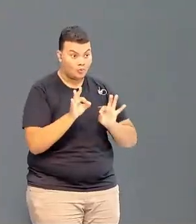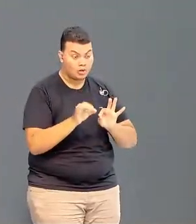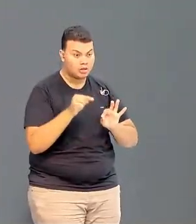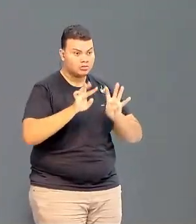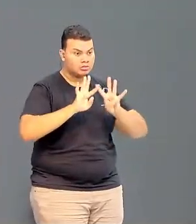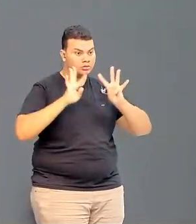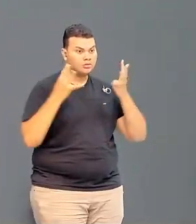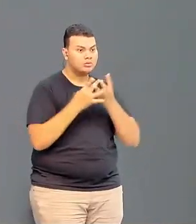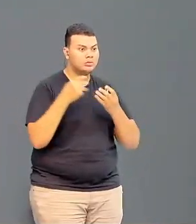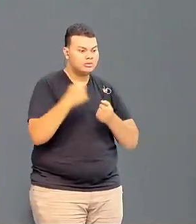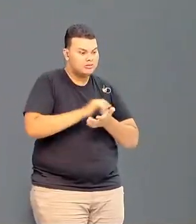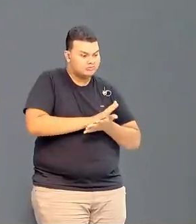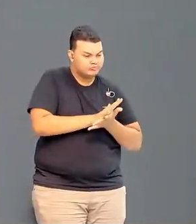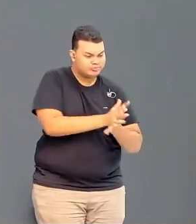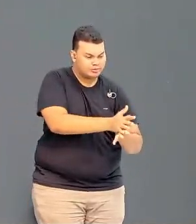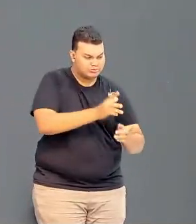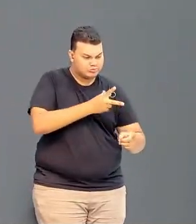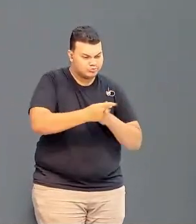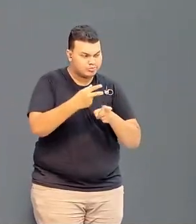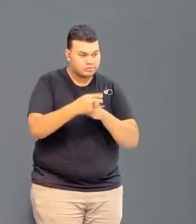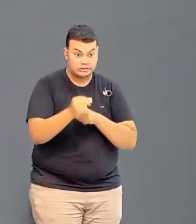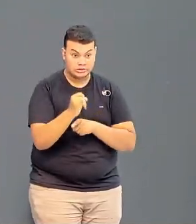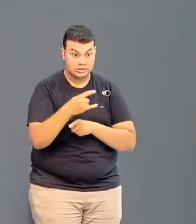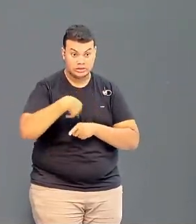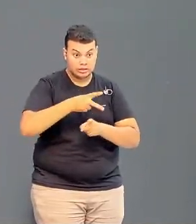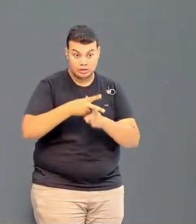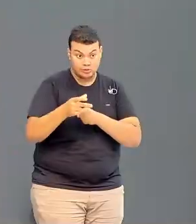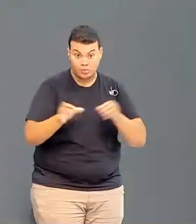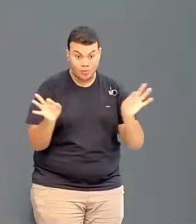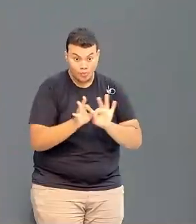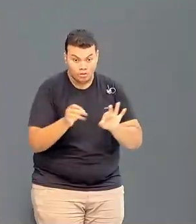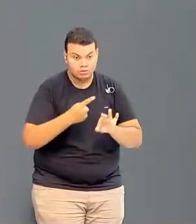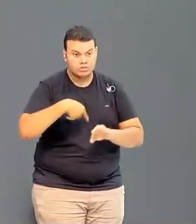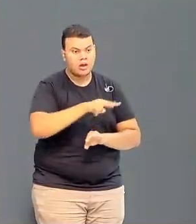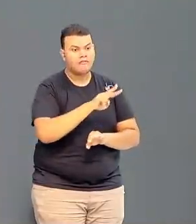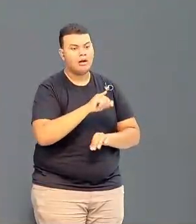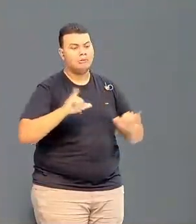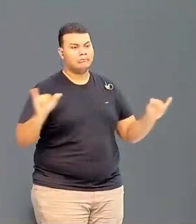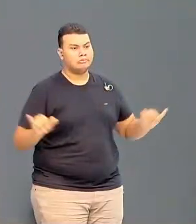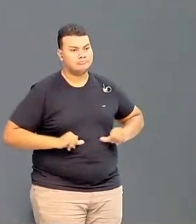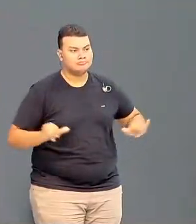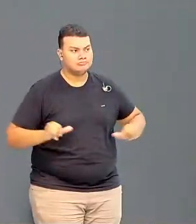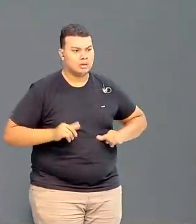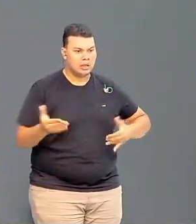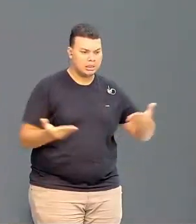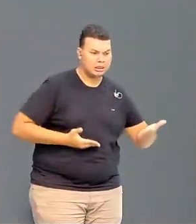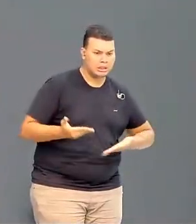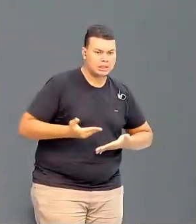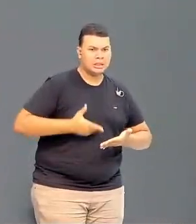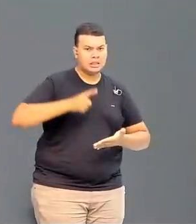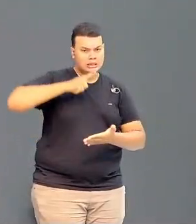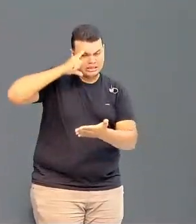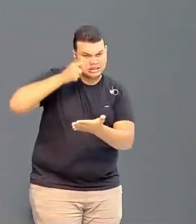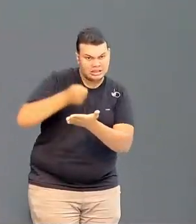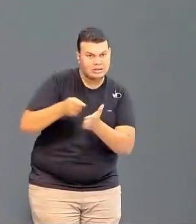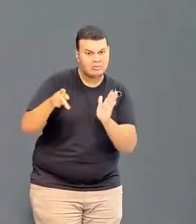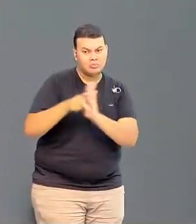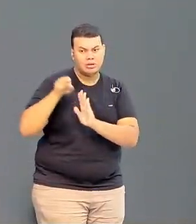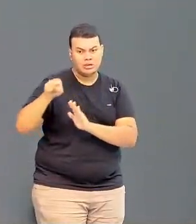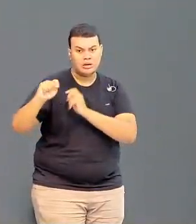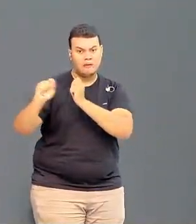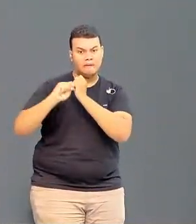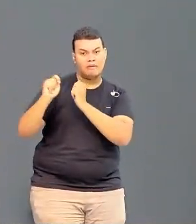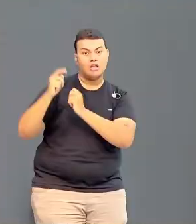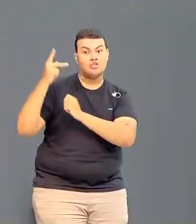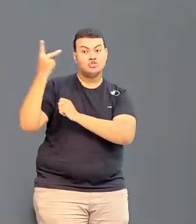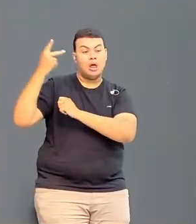ser destruídas, sabe o que vai acontecer? Nós continuaremos escravos de decretos que foram estabelecidos sobre